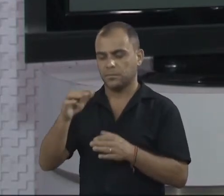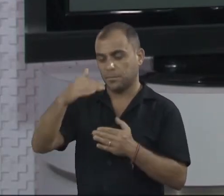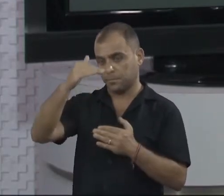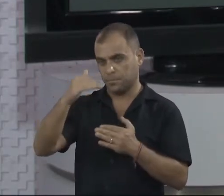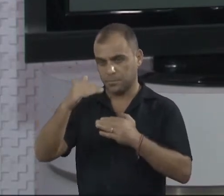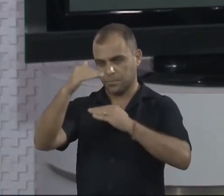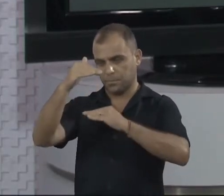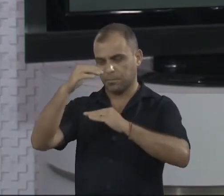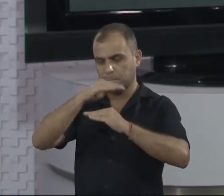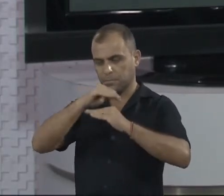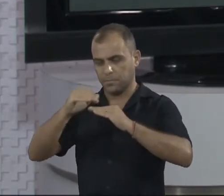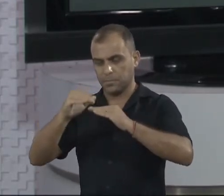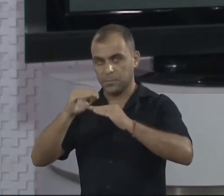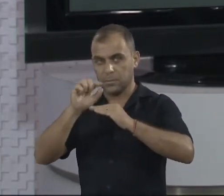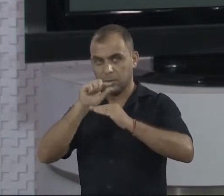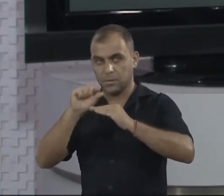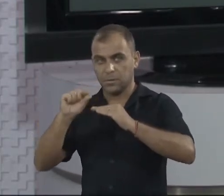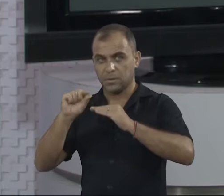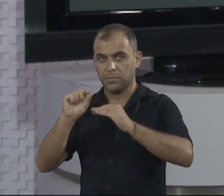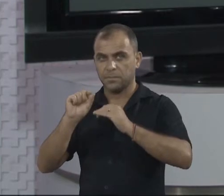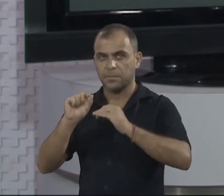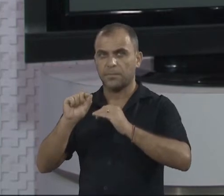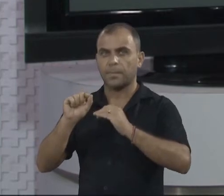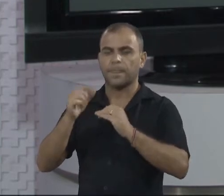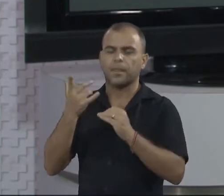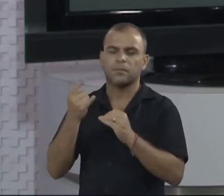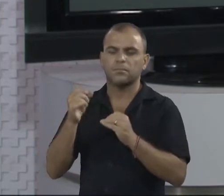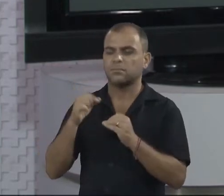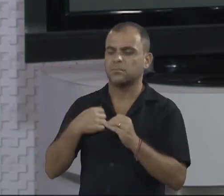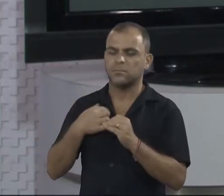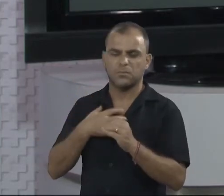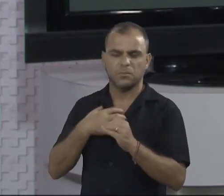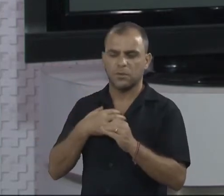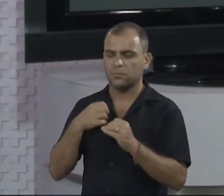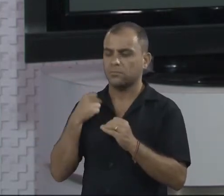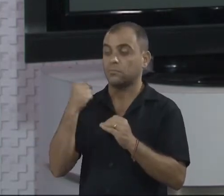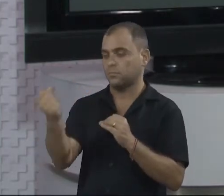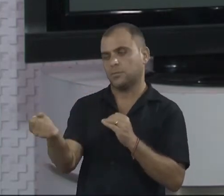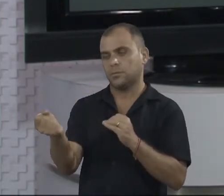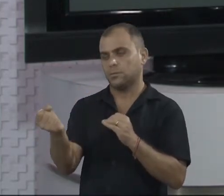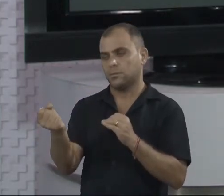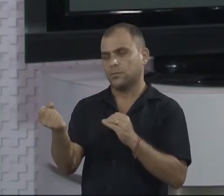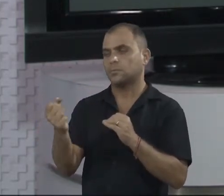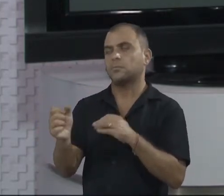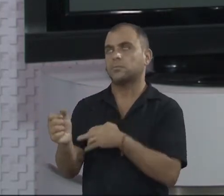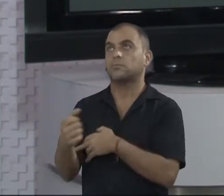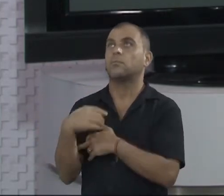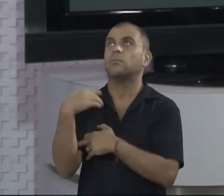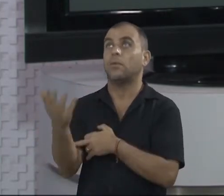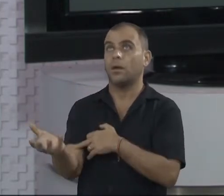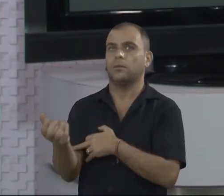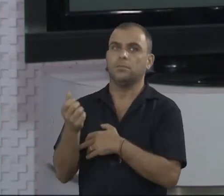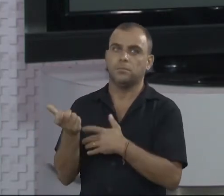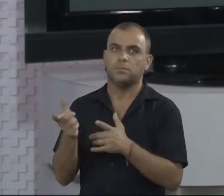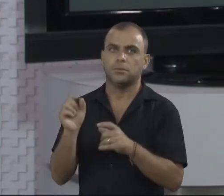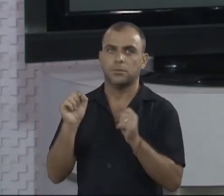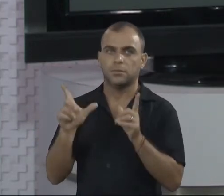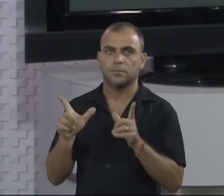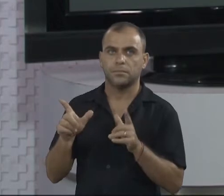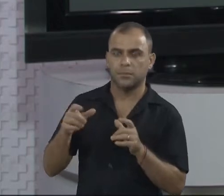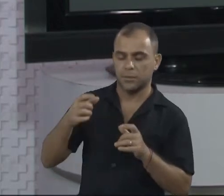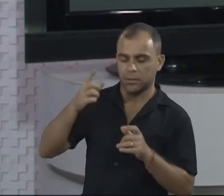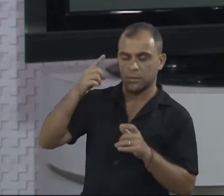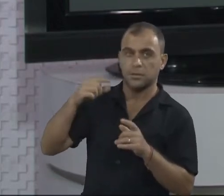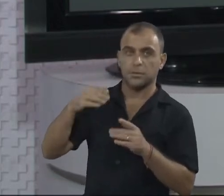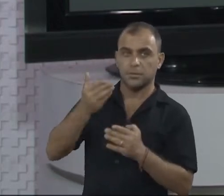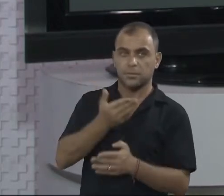involuntárias, tá, pessoal? E aí a gente tem agora a medula espinal para fechar essa parte do sistema nervoso central, tá? Bom, a